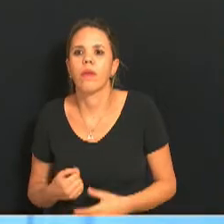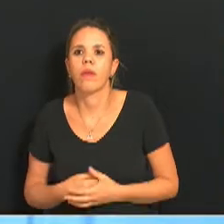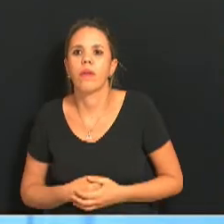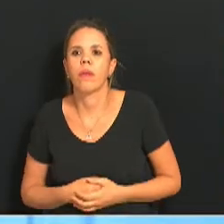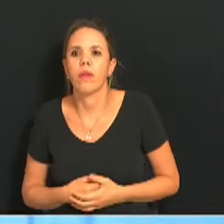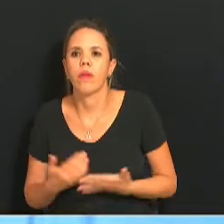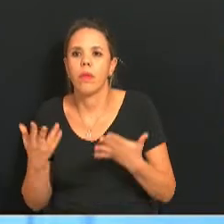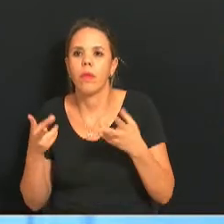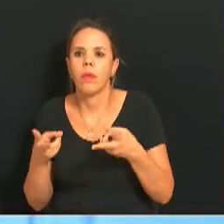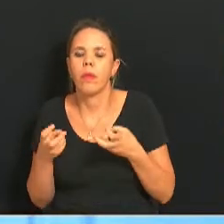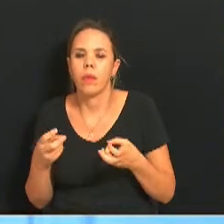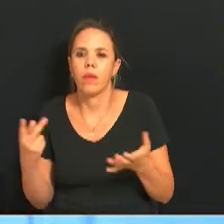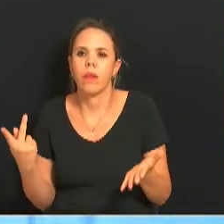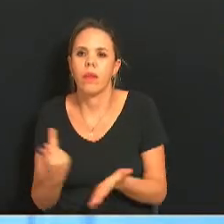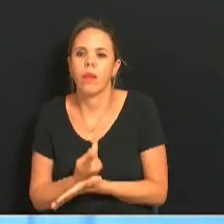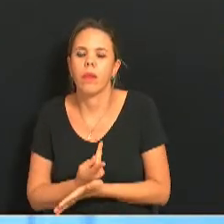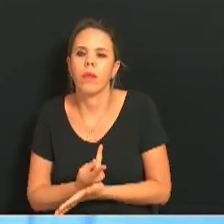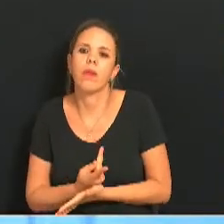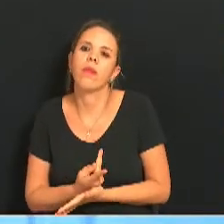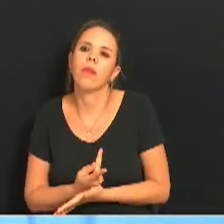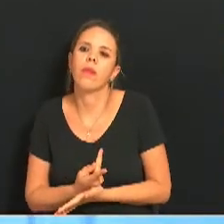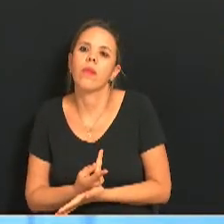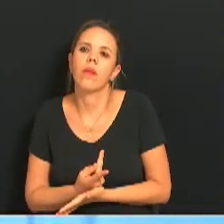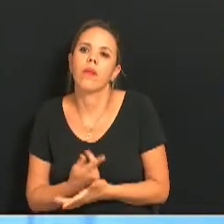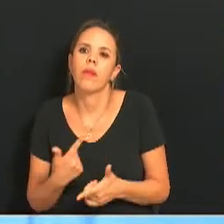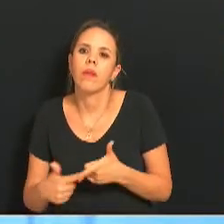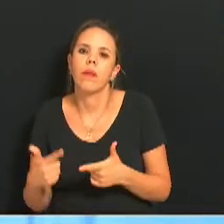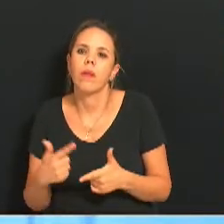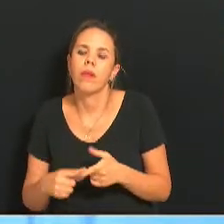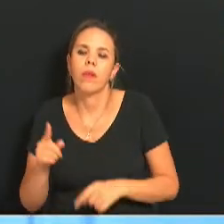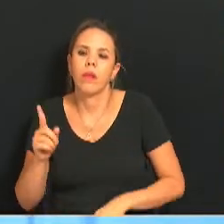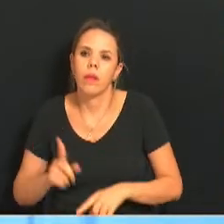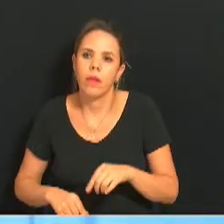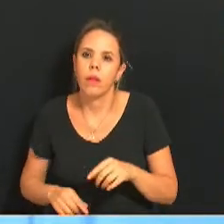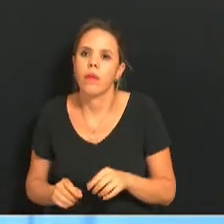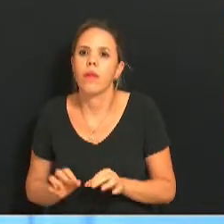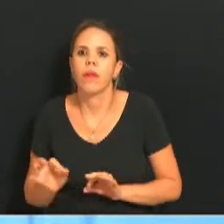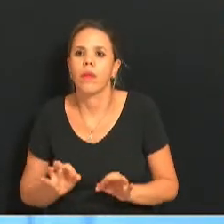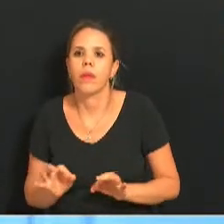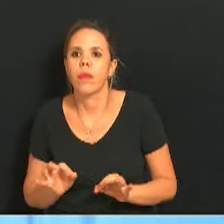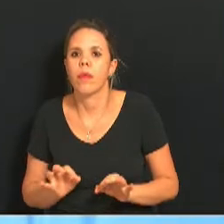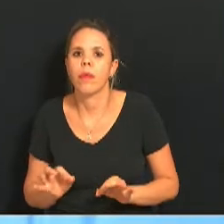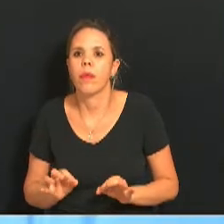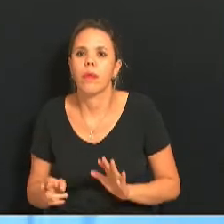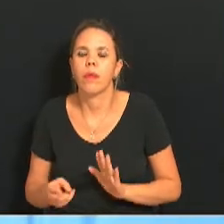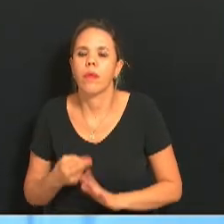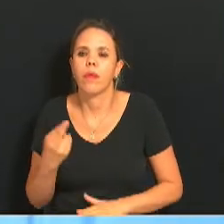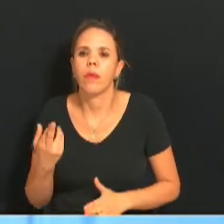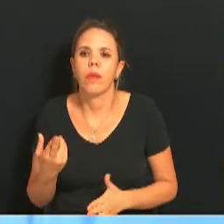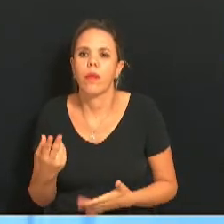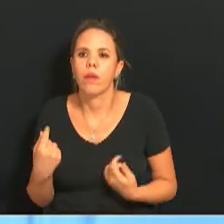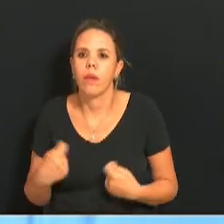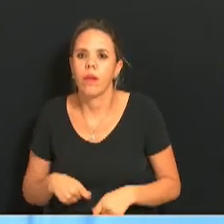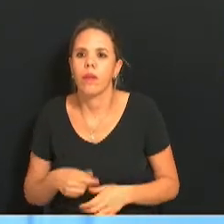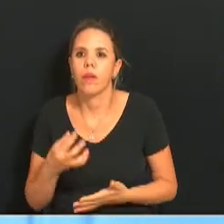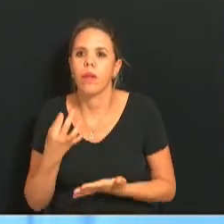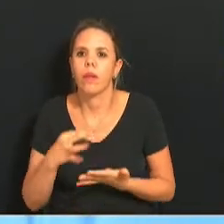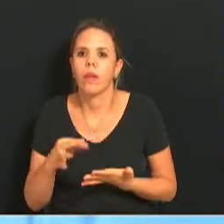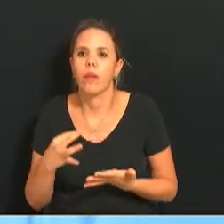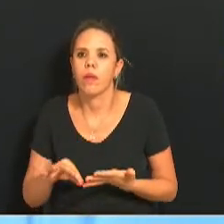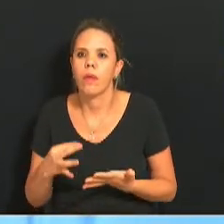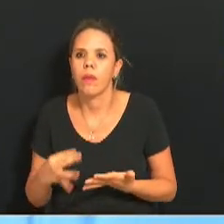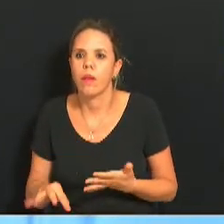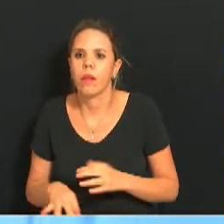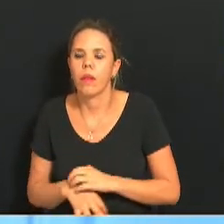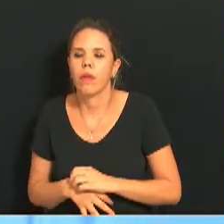identificamos algum erro né algum vício material ou formal nessas resoluções e ásperas não ser corrigida para